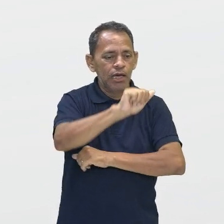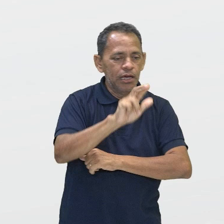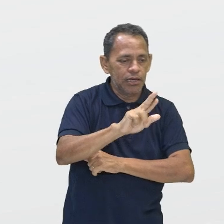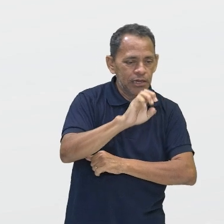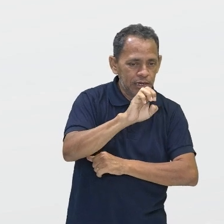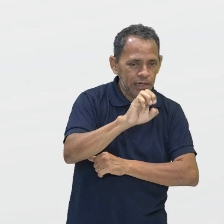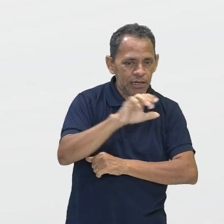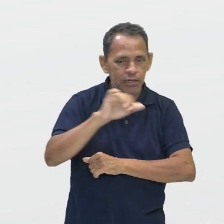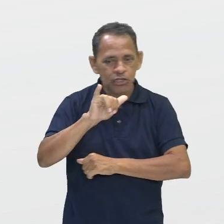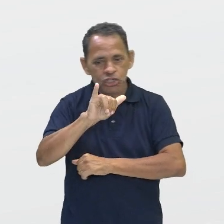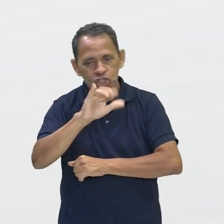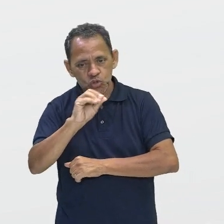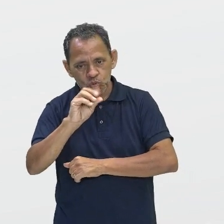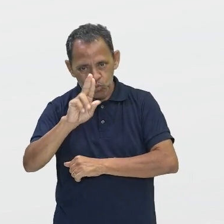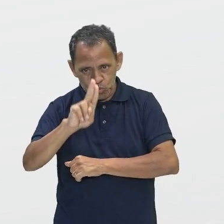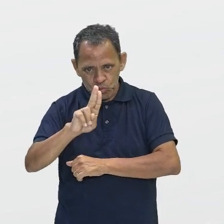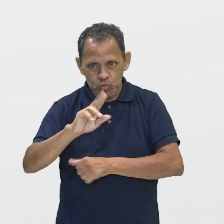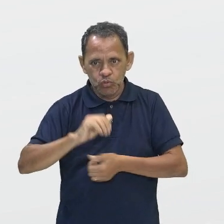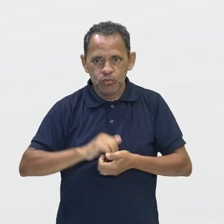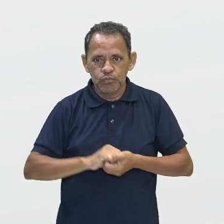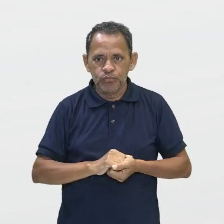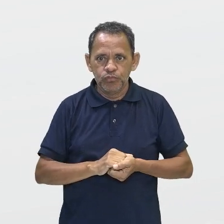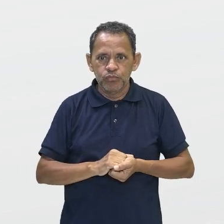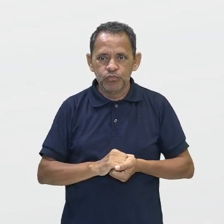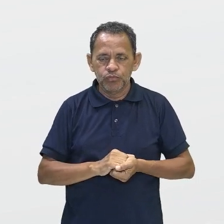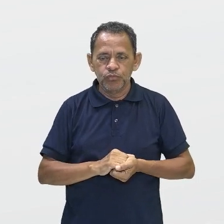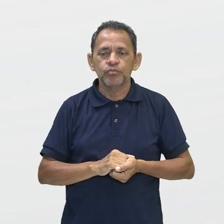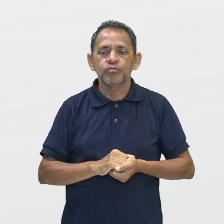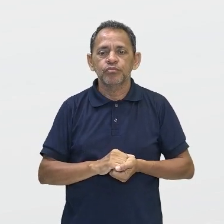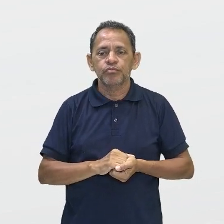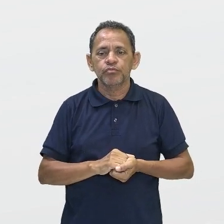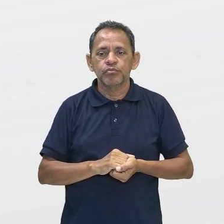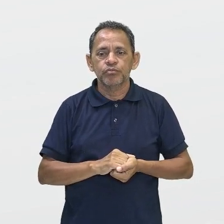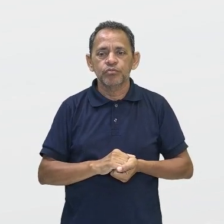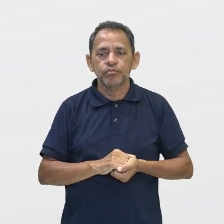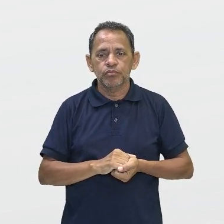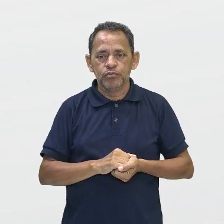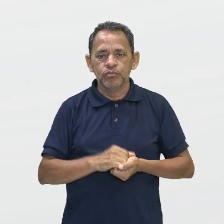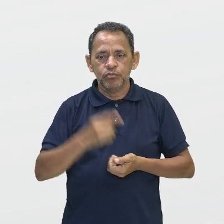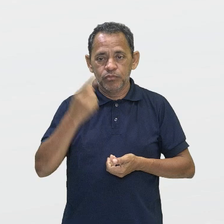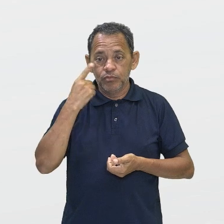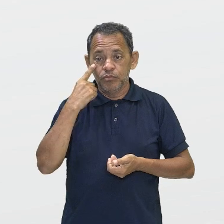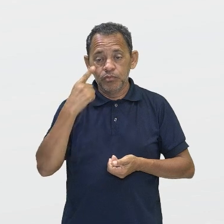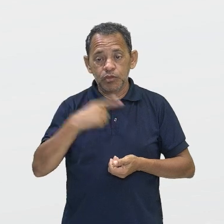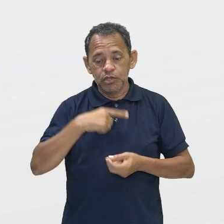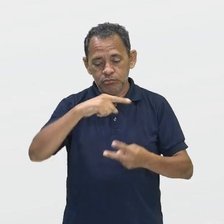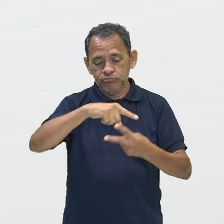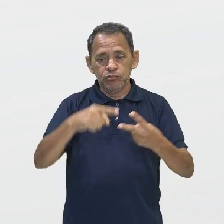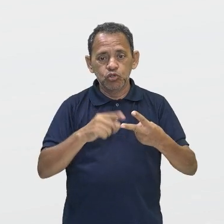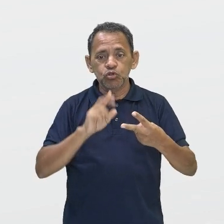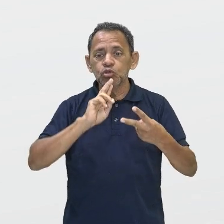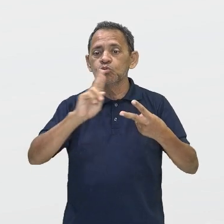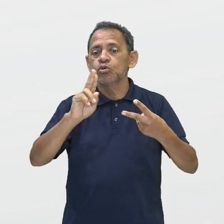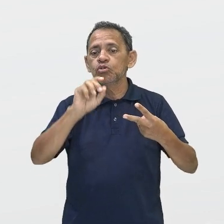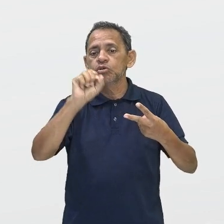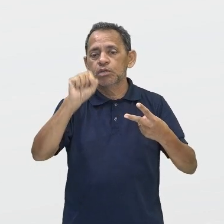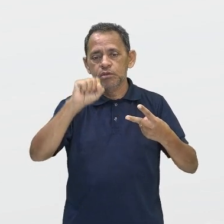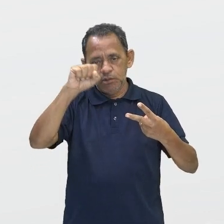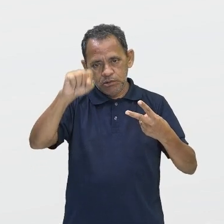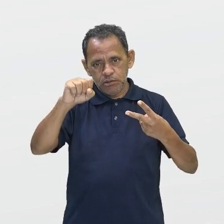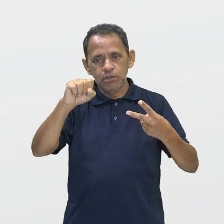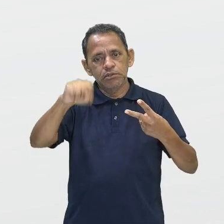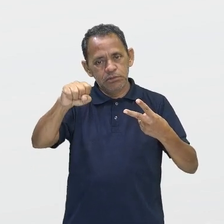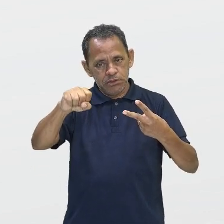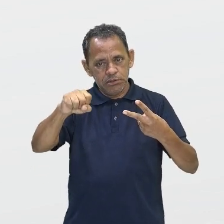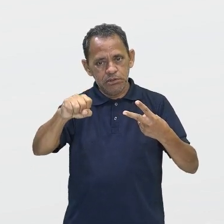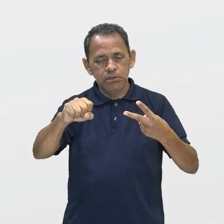are you. Are you watching TV? E aí nós temos as duas respostas, né? Yes, I